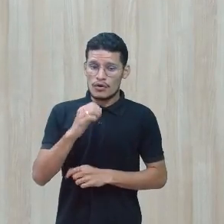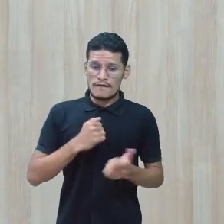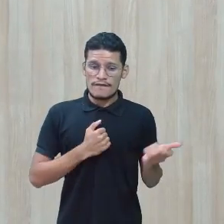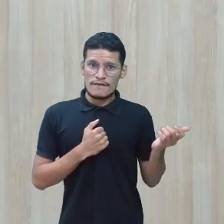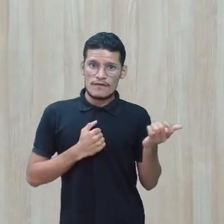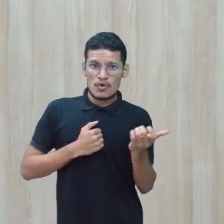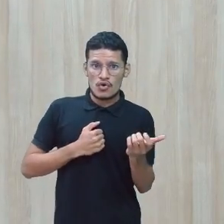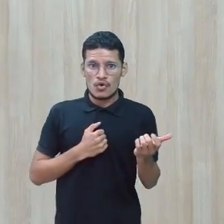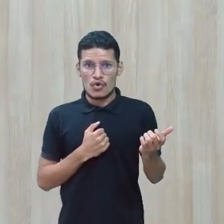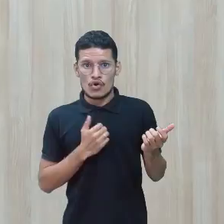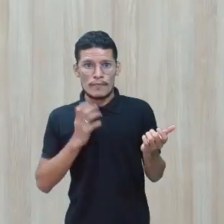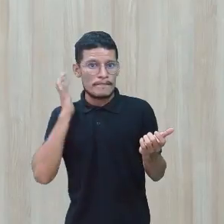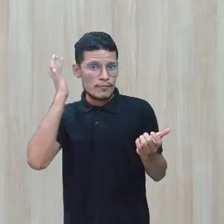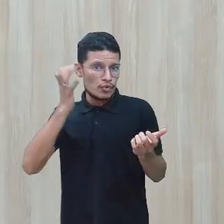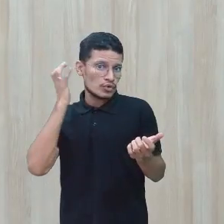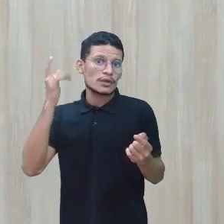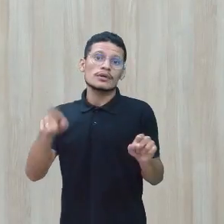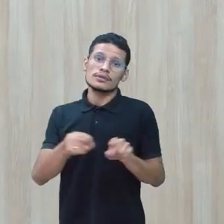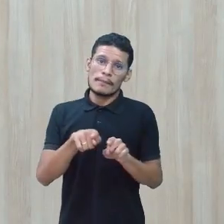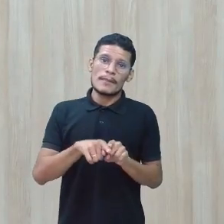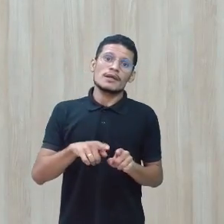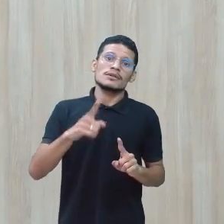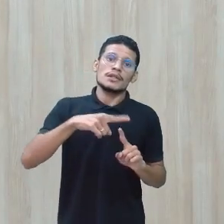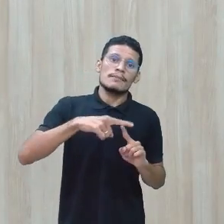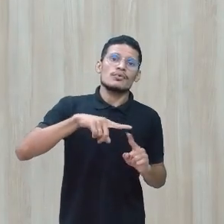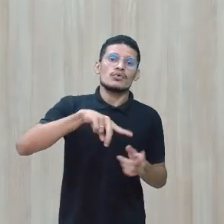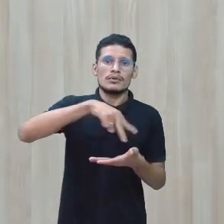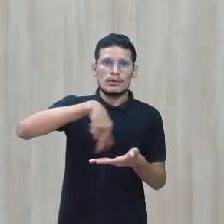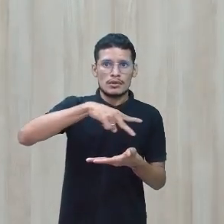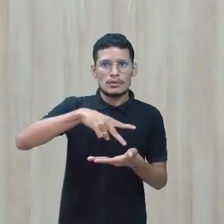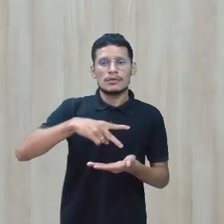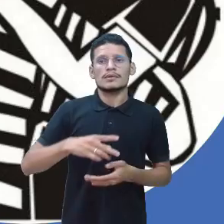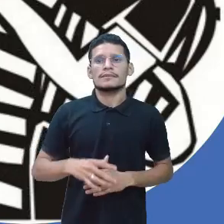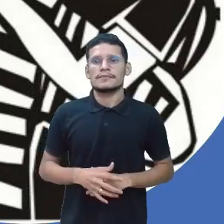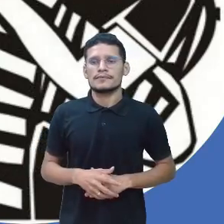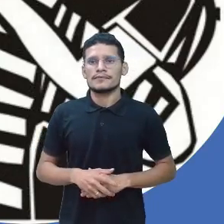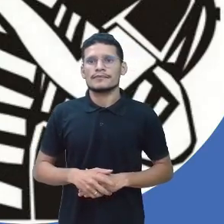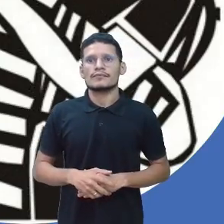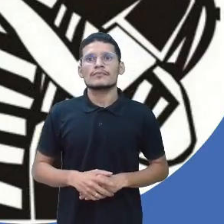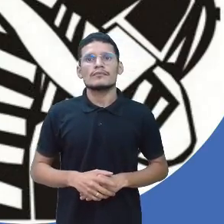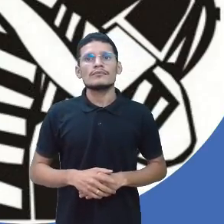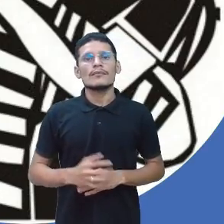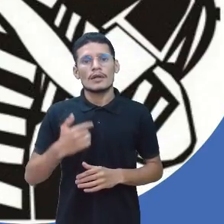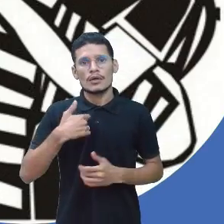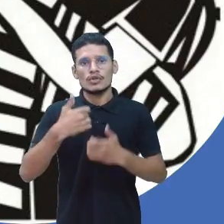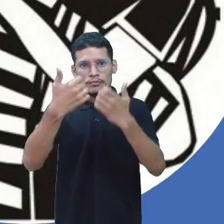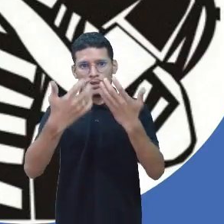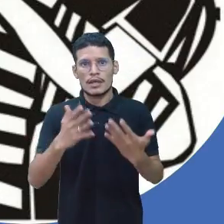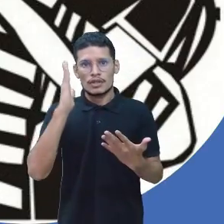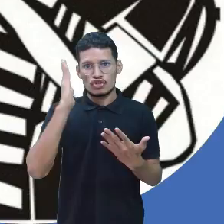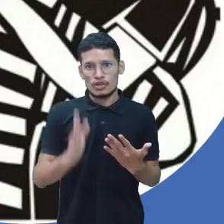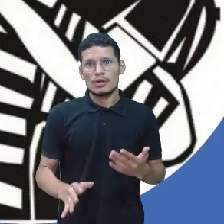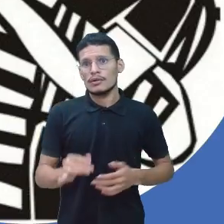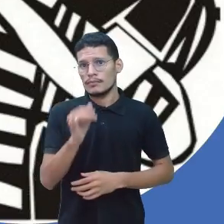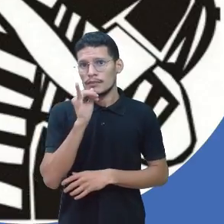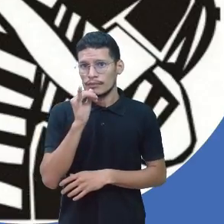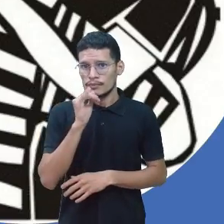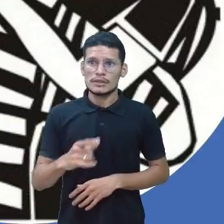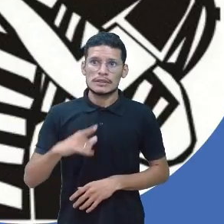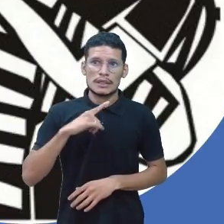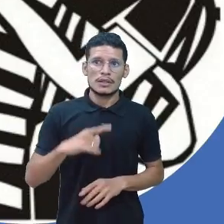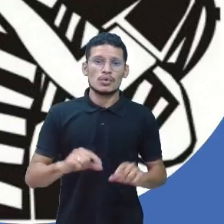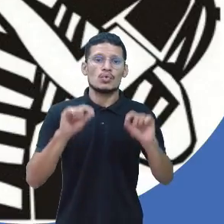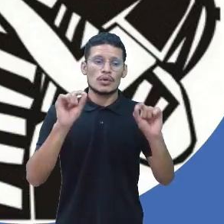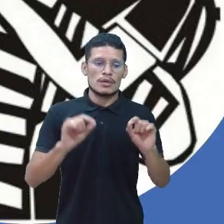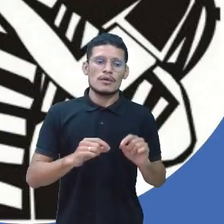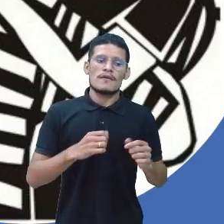enquanto música e enquanto estilo de dança. Como eu falei aqui a vocês, né? O forró, ele